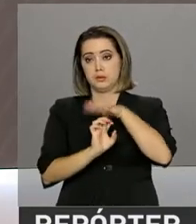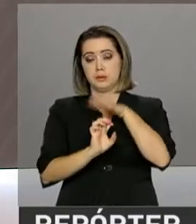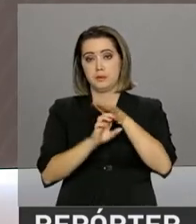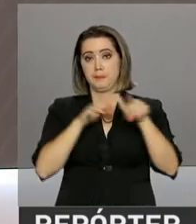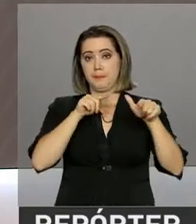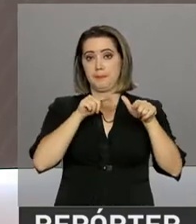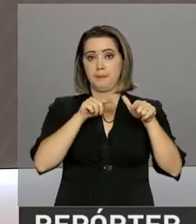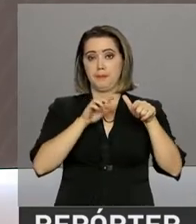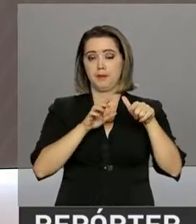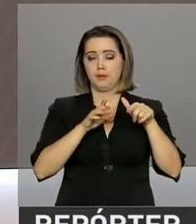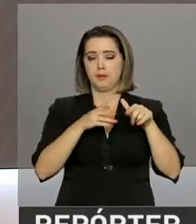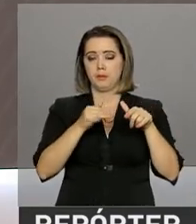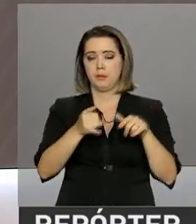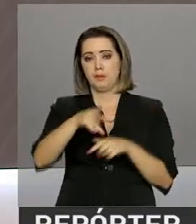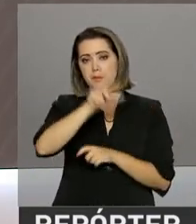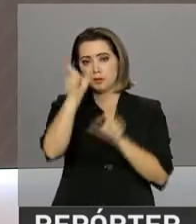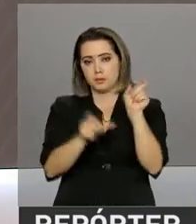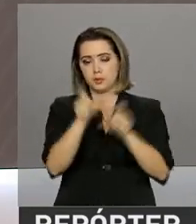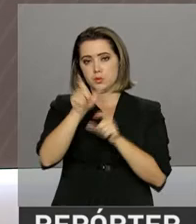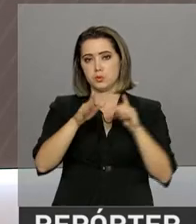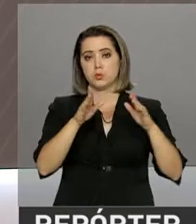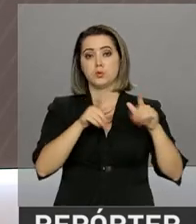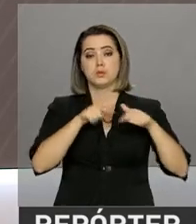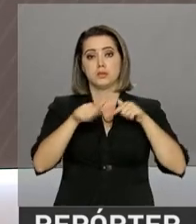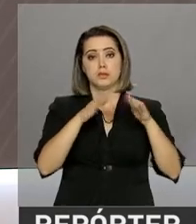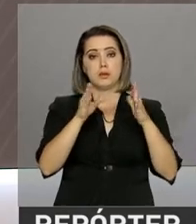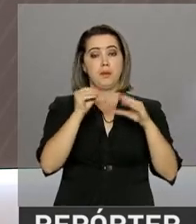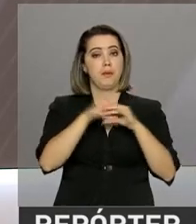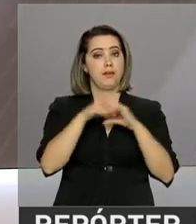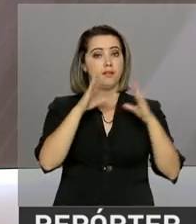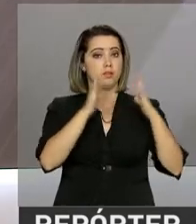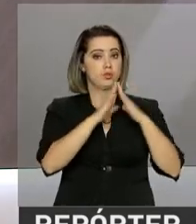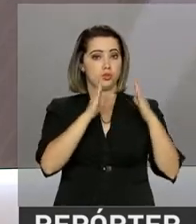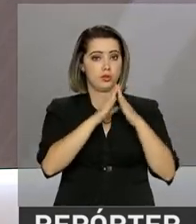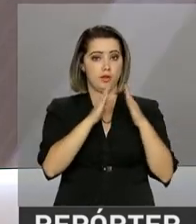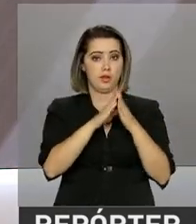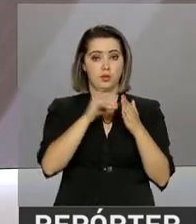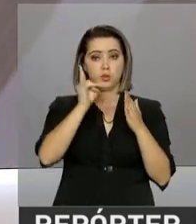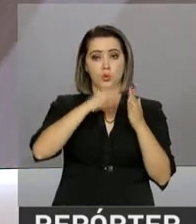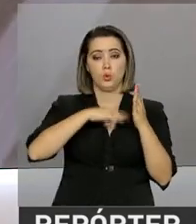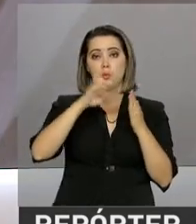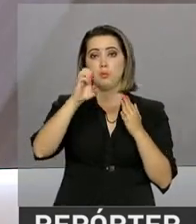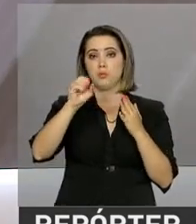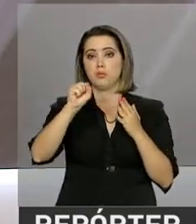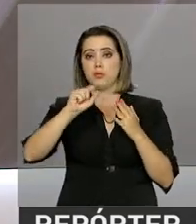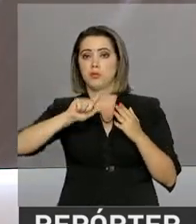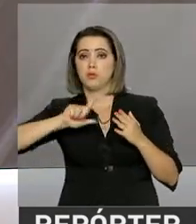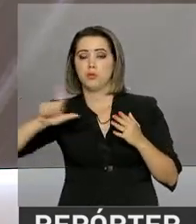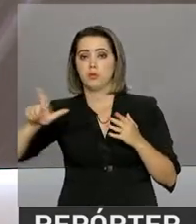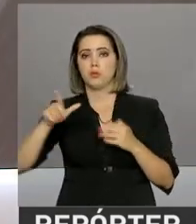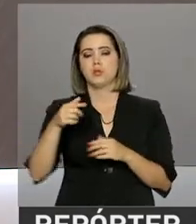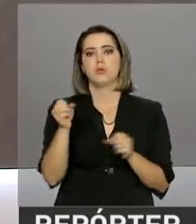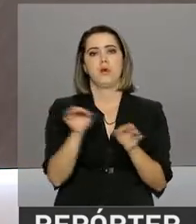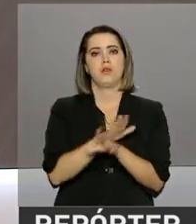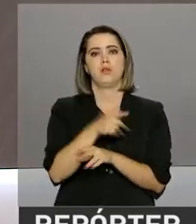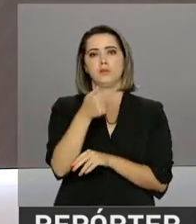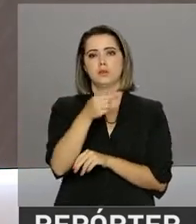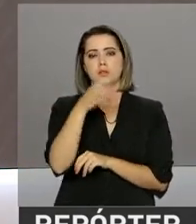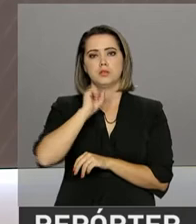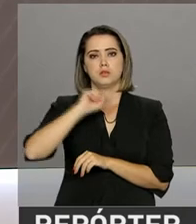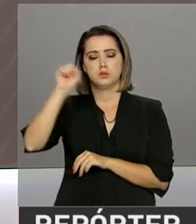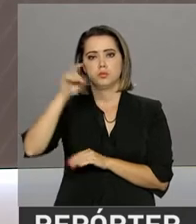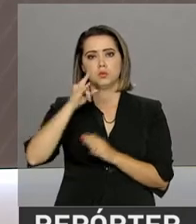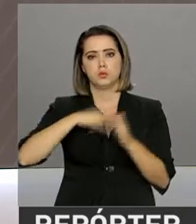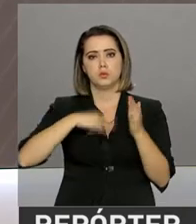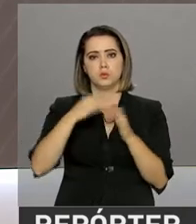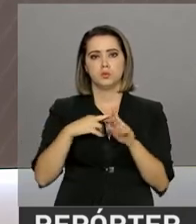do documento de arrecadação do e social referente a março termina na próxima sexta feira dia 7 de abril o